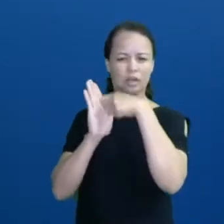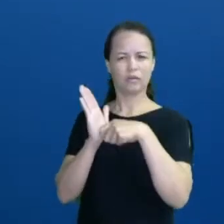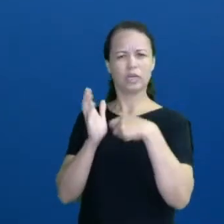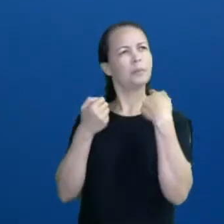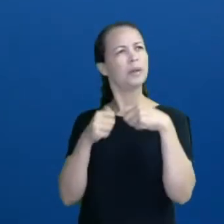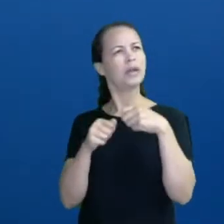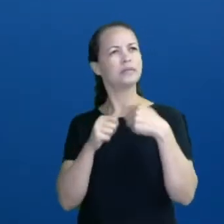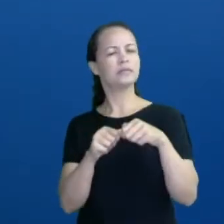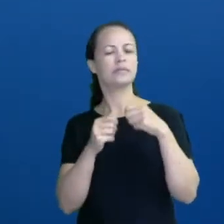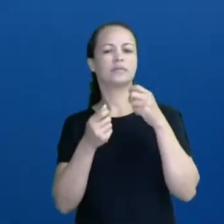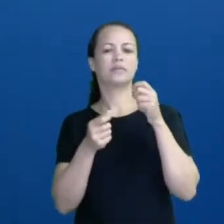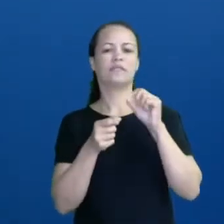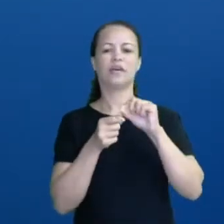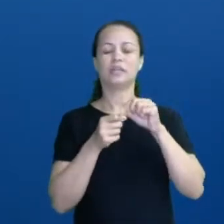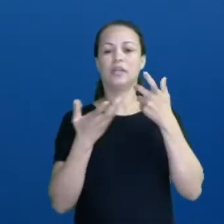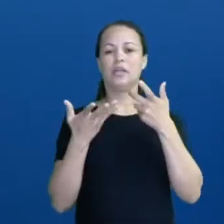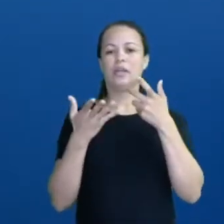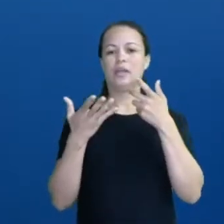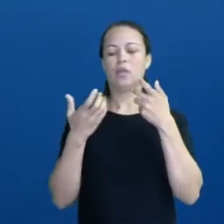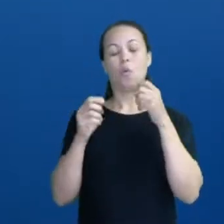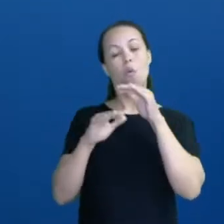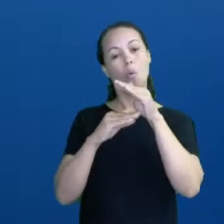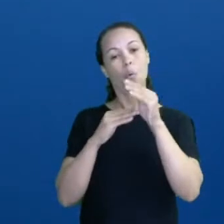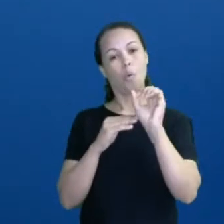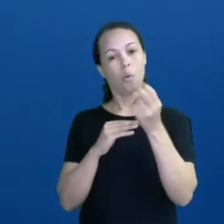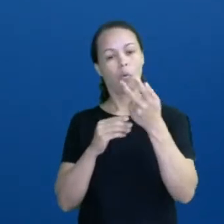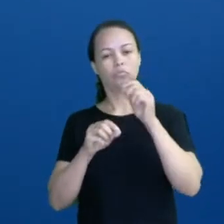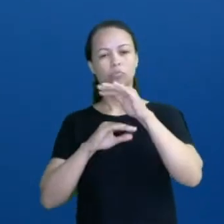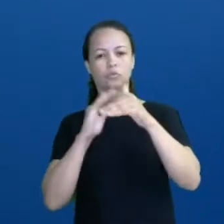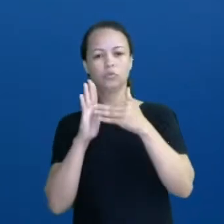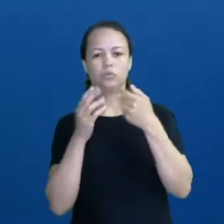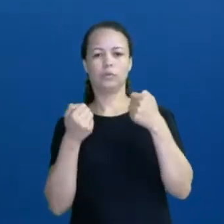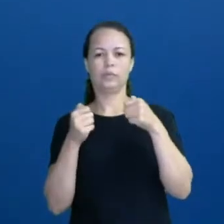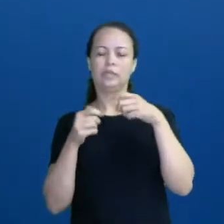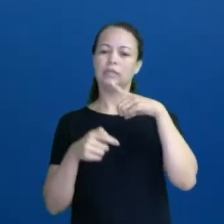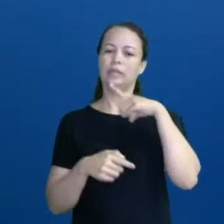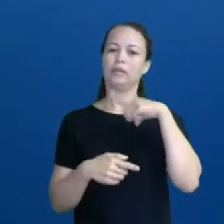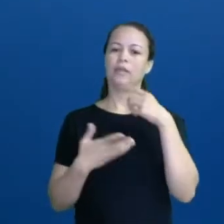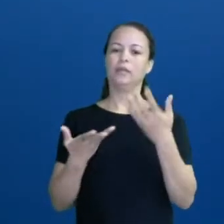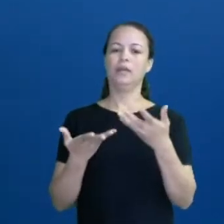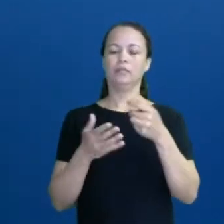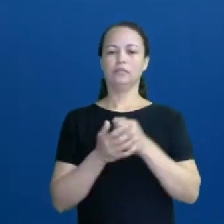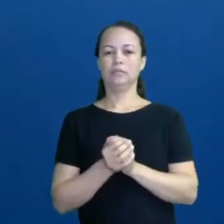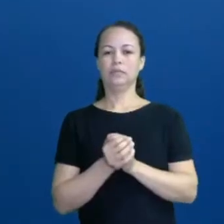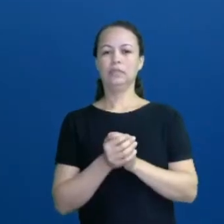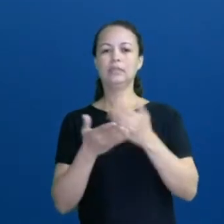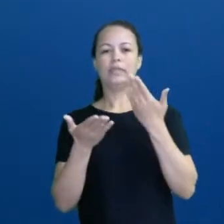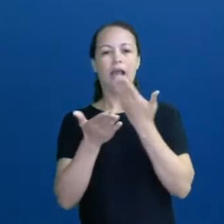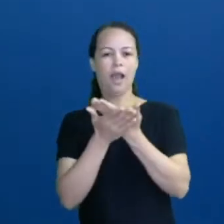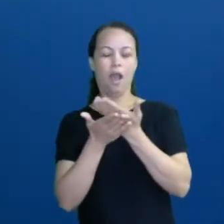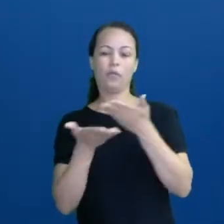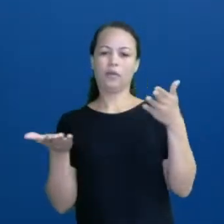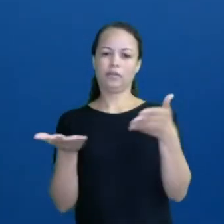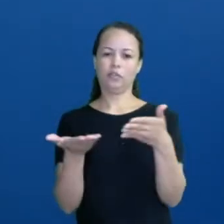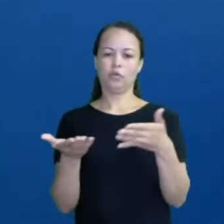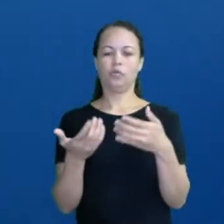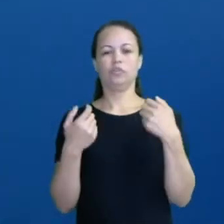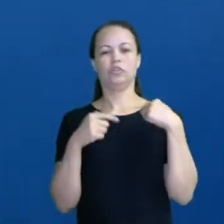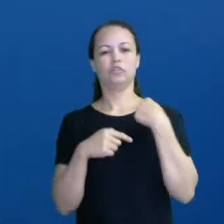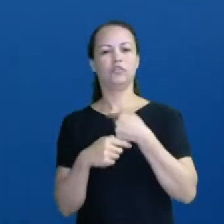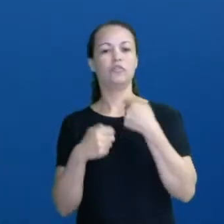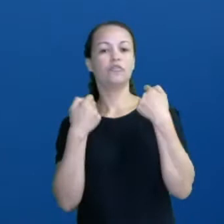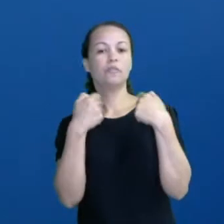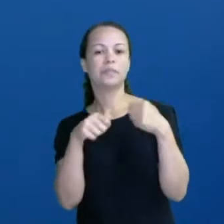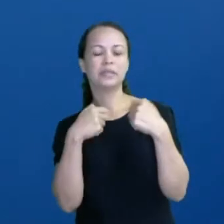gente precisa fazer ou tudo o que a gente precisa para ter. Nesse caso, na aula de hoje, nós vamos